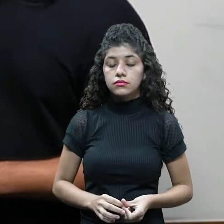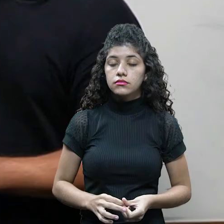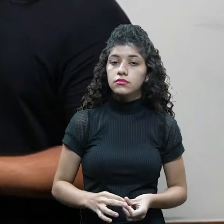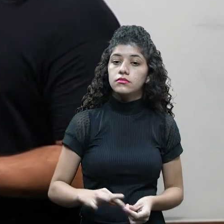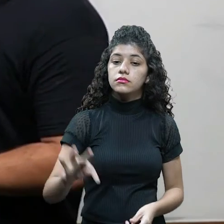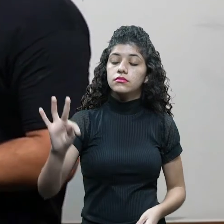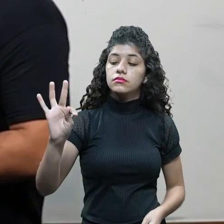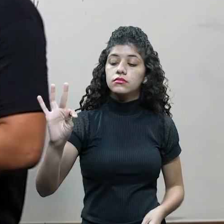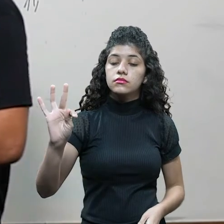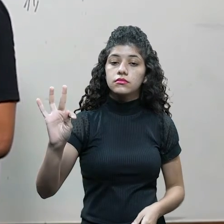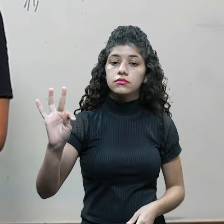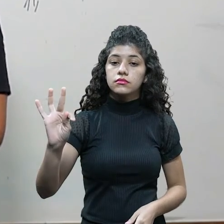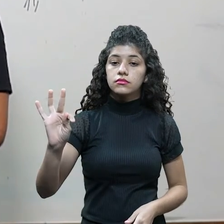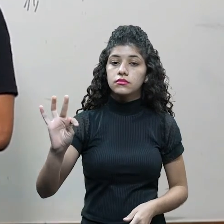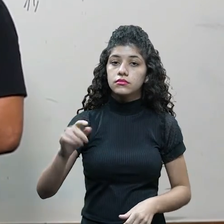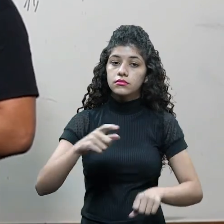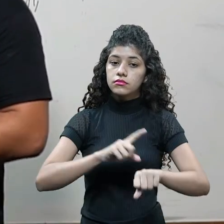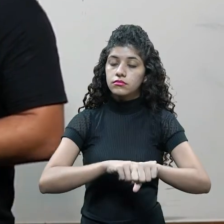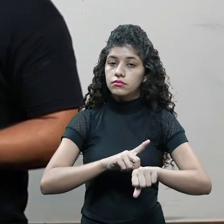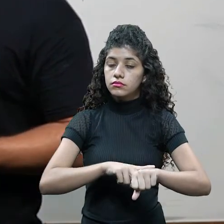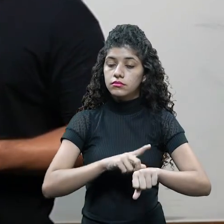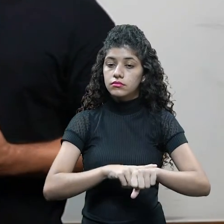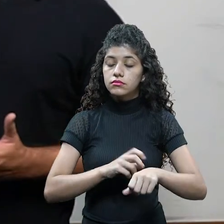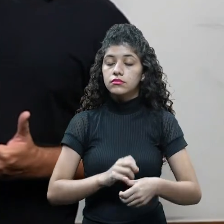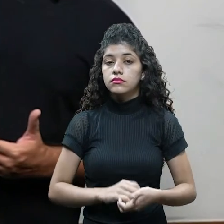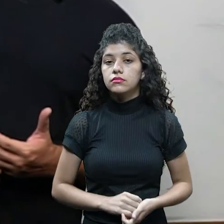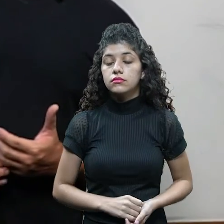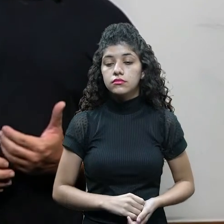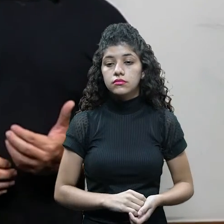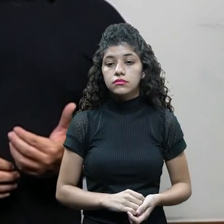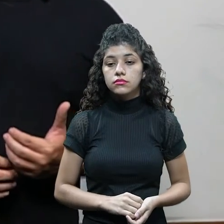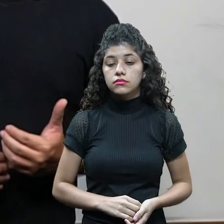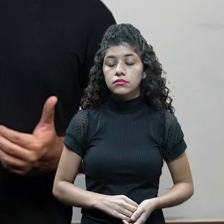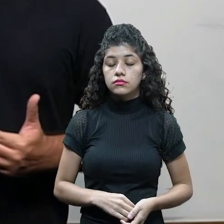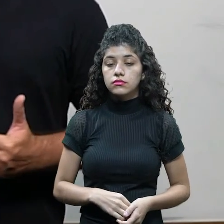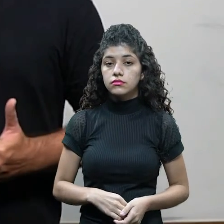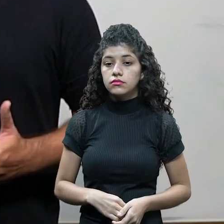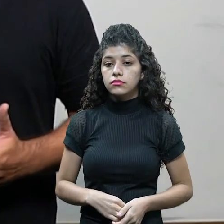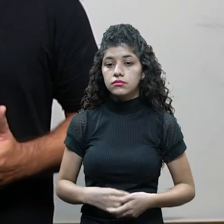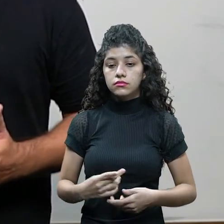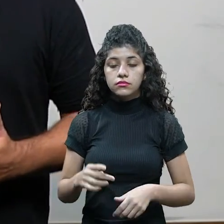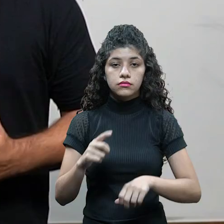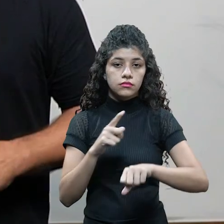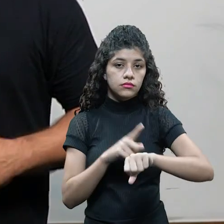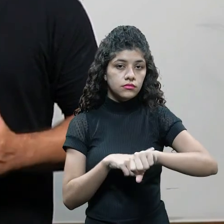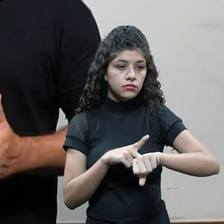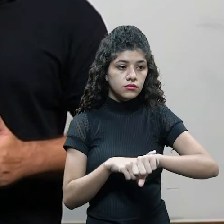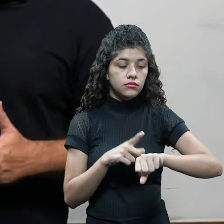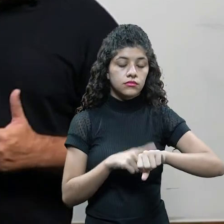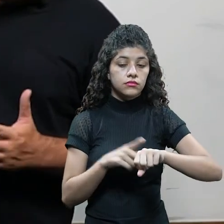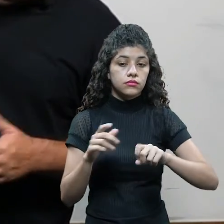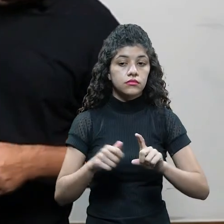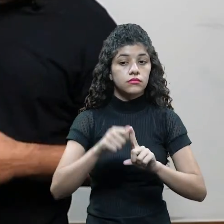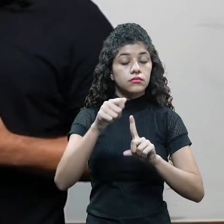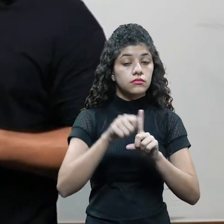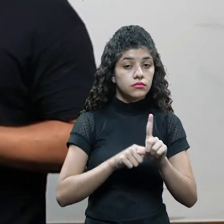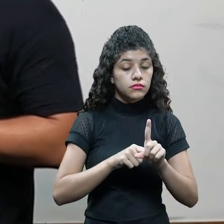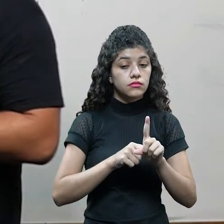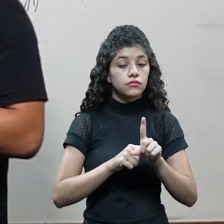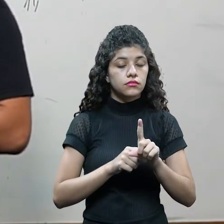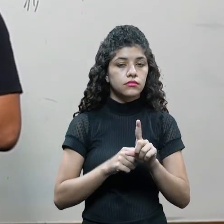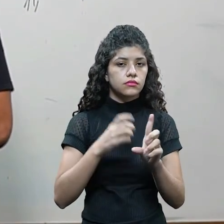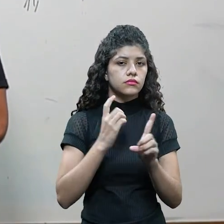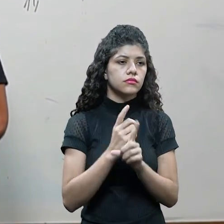mês. E o T é o tempo. Normalmente esses cálculos, o tempo, ele é em meses. Então se eu encontrar lá uma